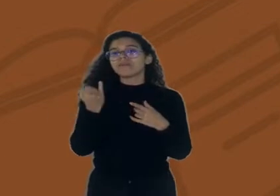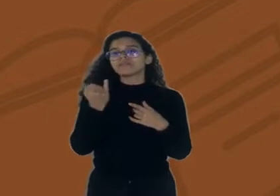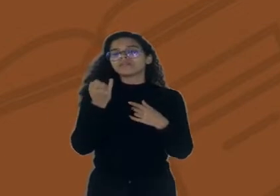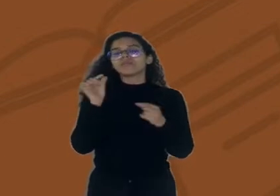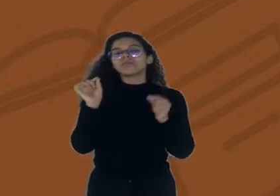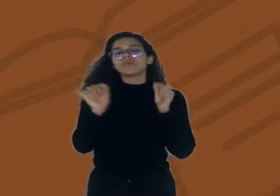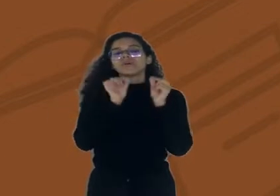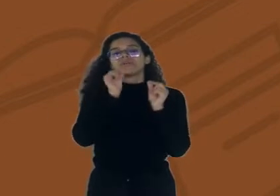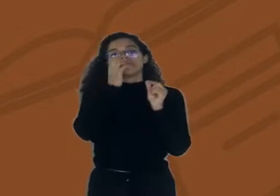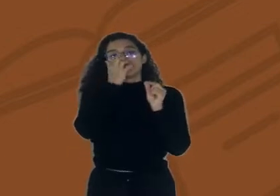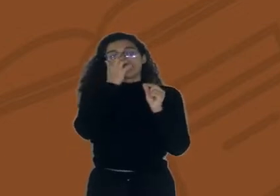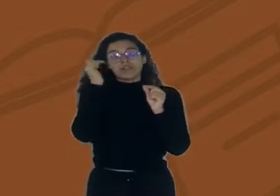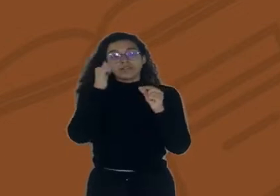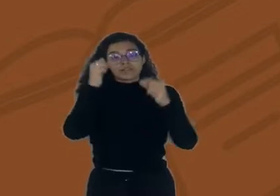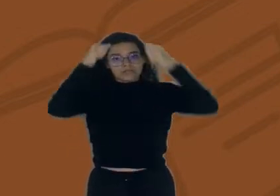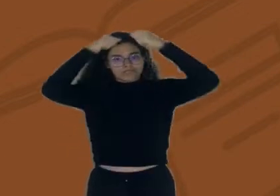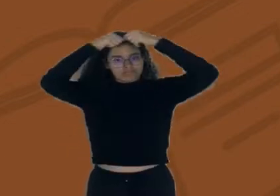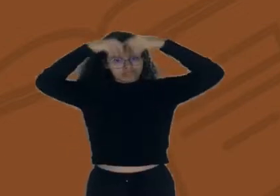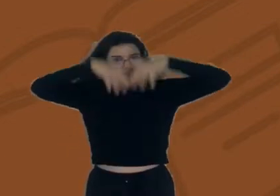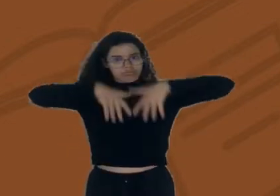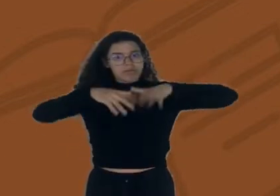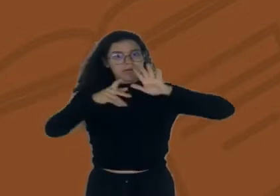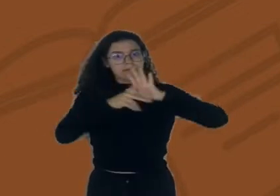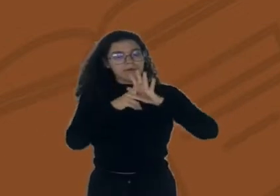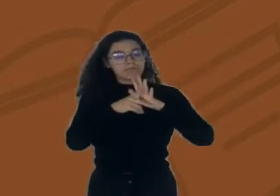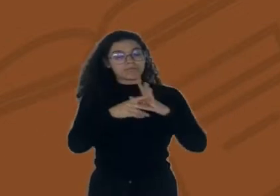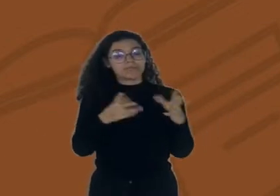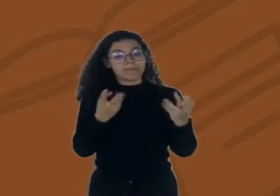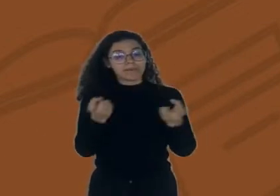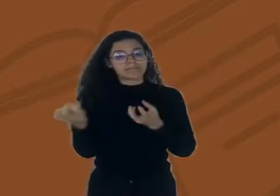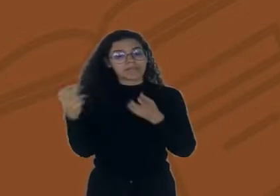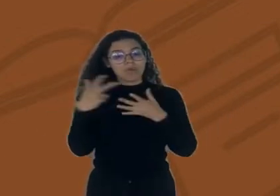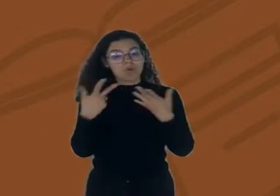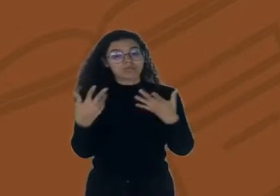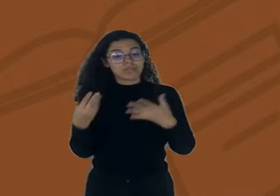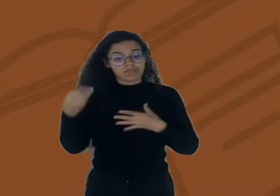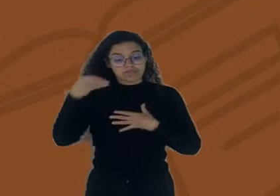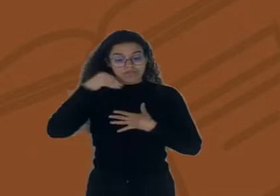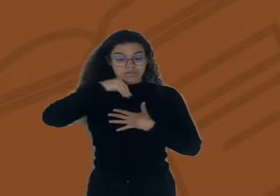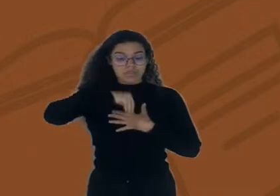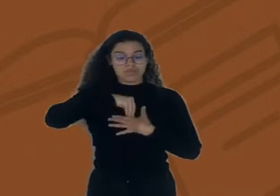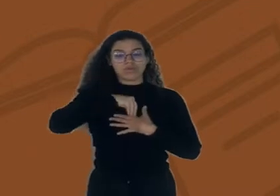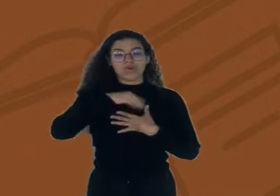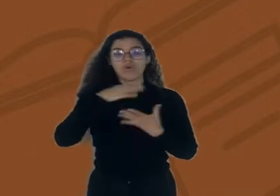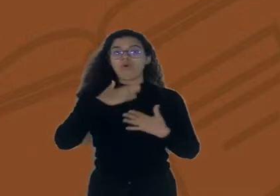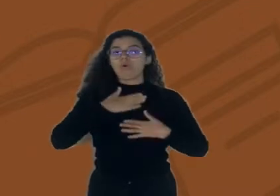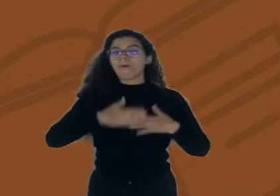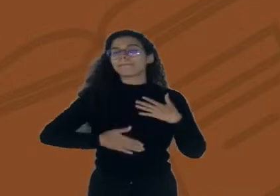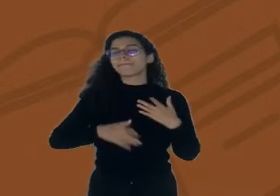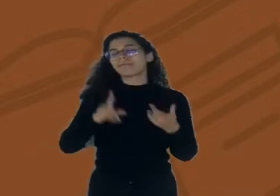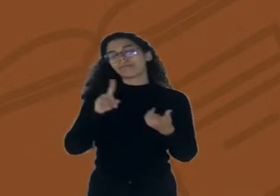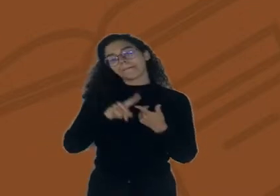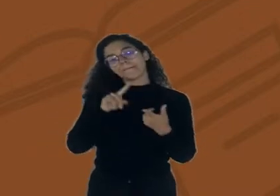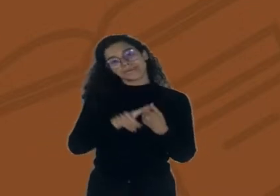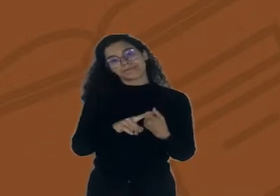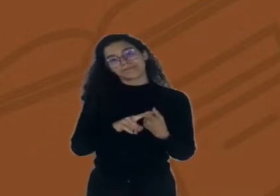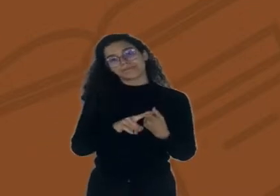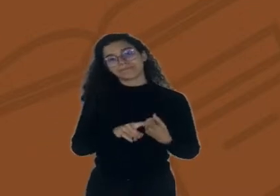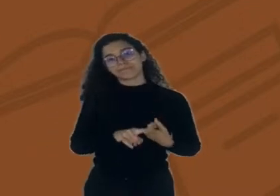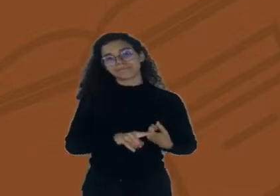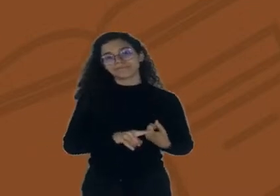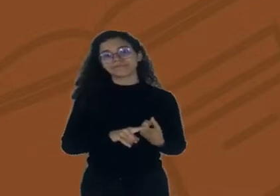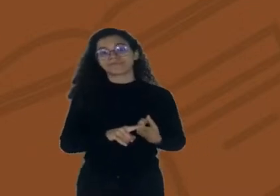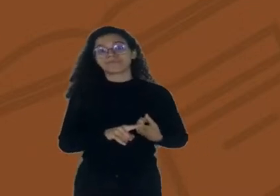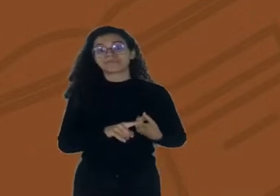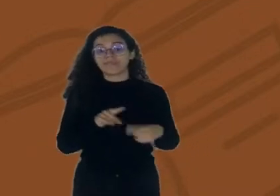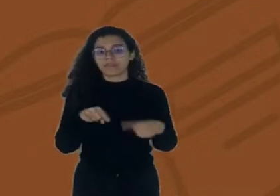também informações internas, ou seja, capta informações de dentro do nosso corpo. Após captar